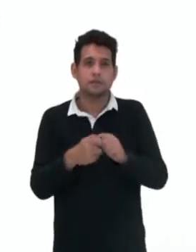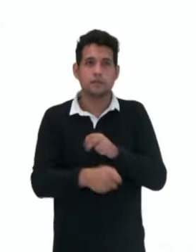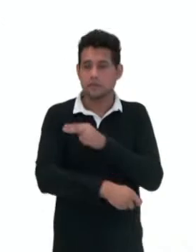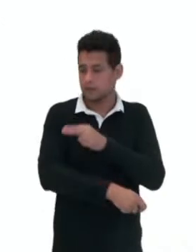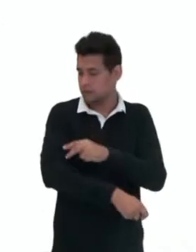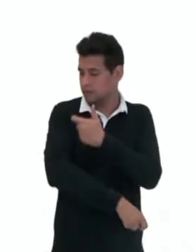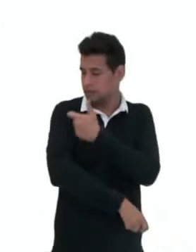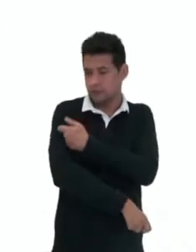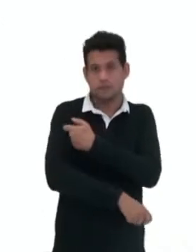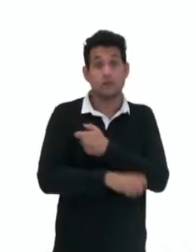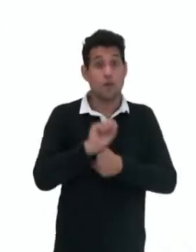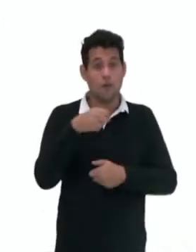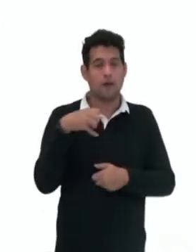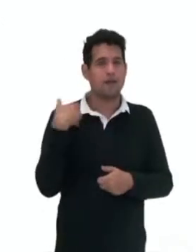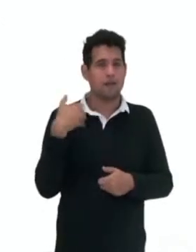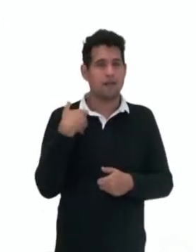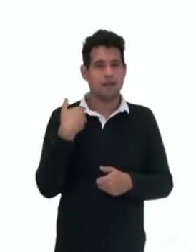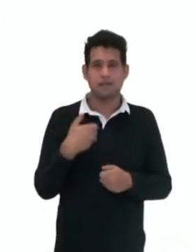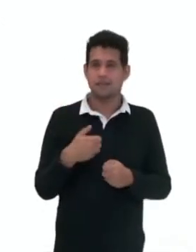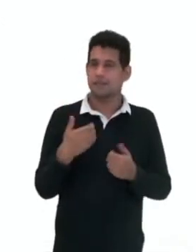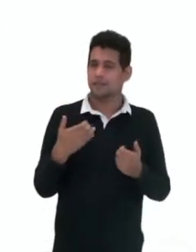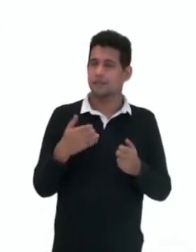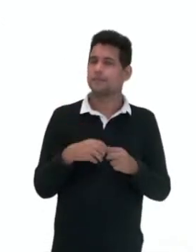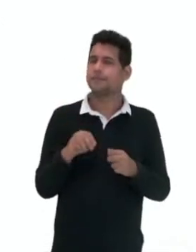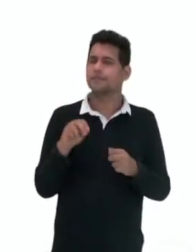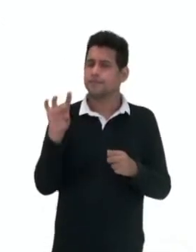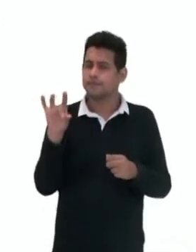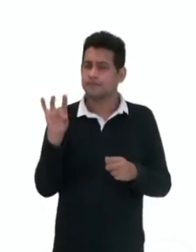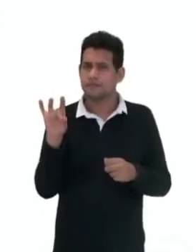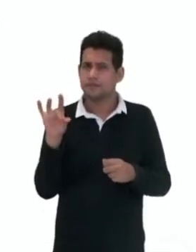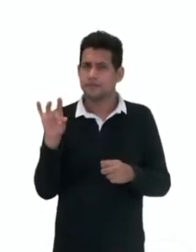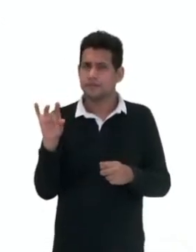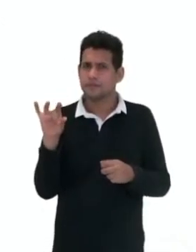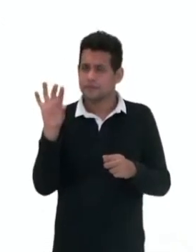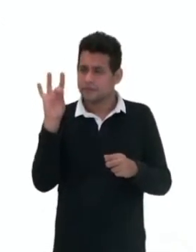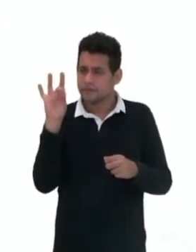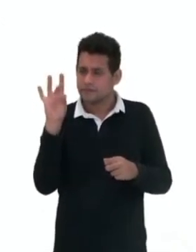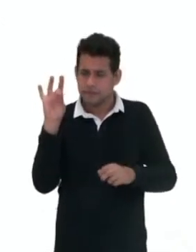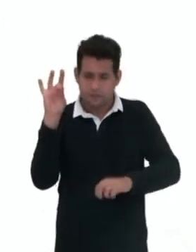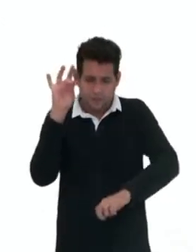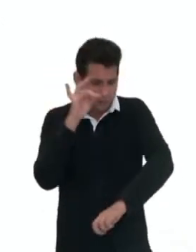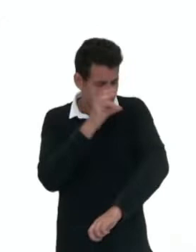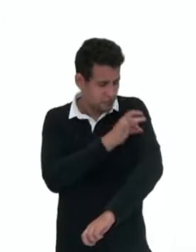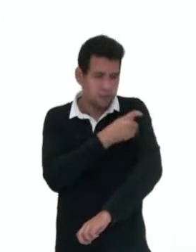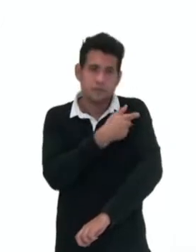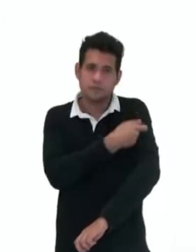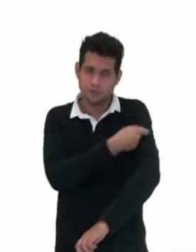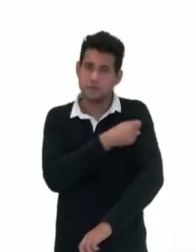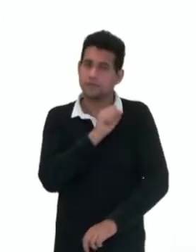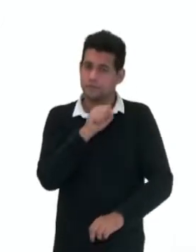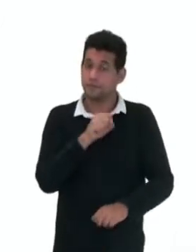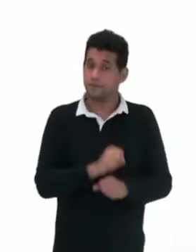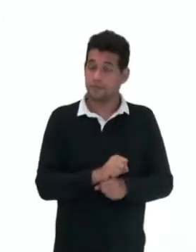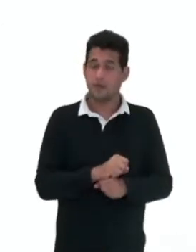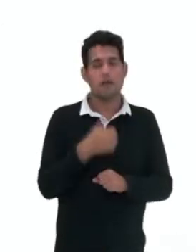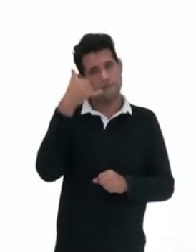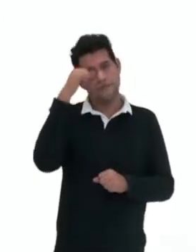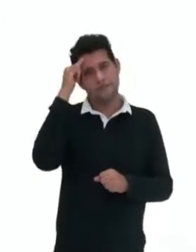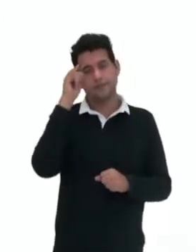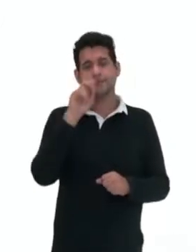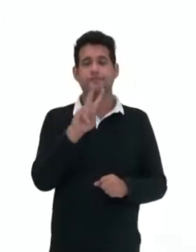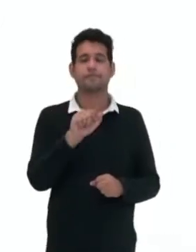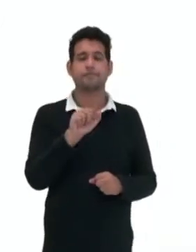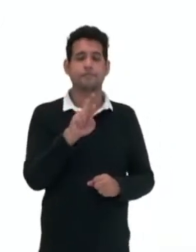anos. Ele injetou aquele líquido da vacina bovina, da varíola